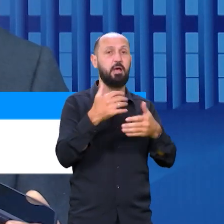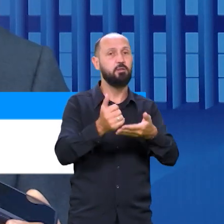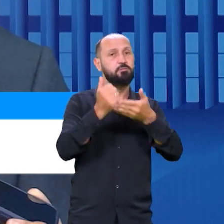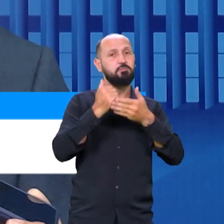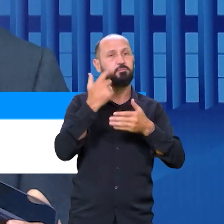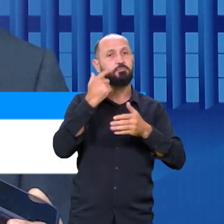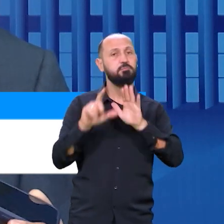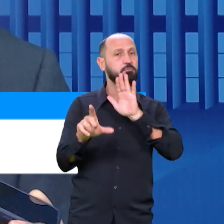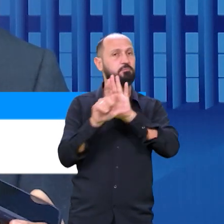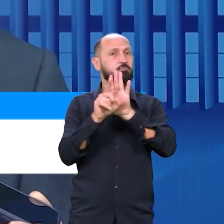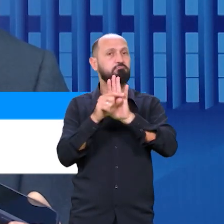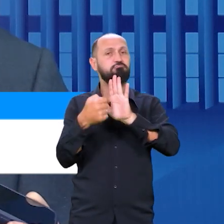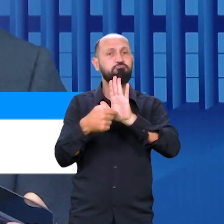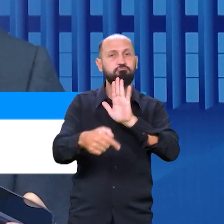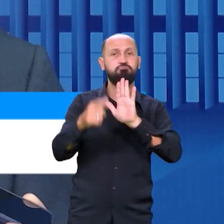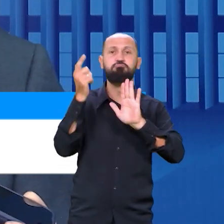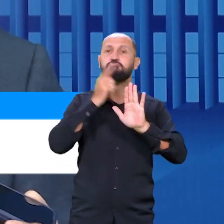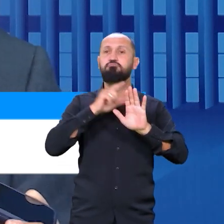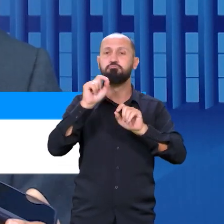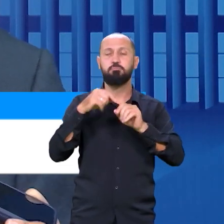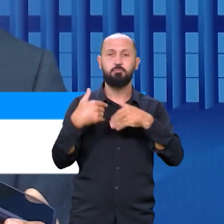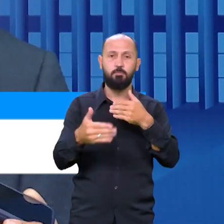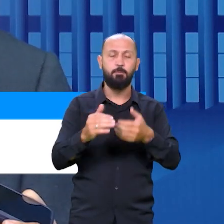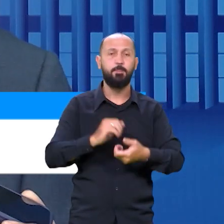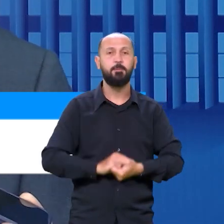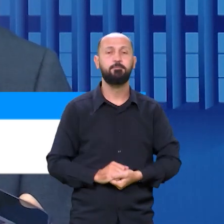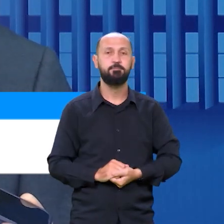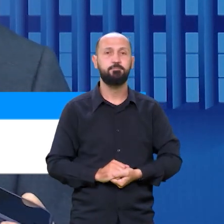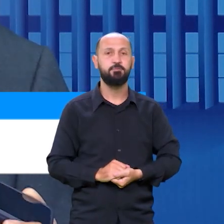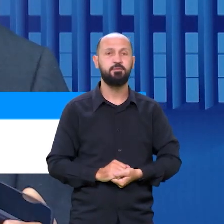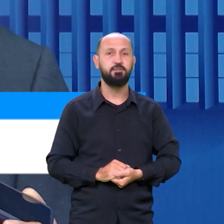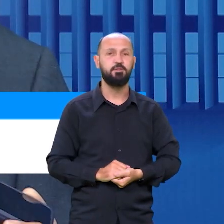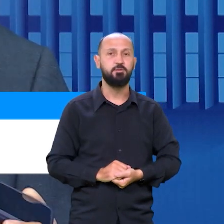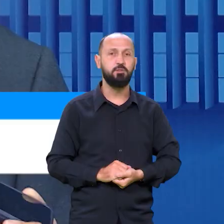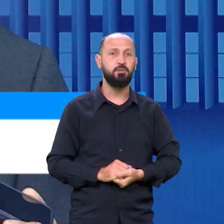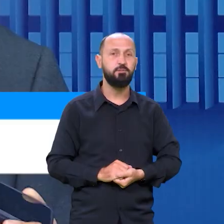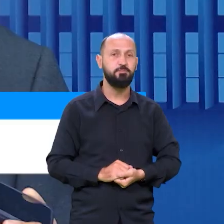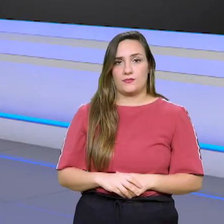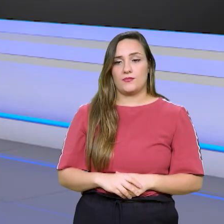familiares, nos ajudar em legislações que a gente possa ir nesse caminho.